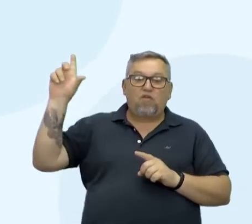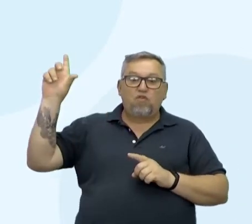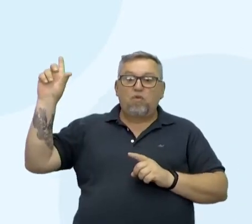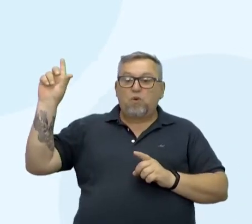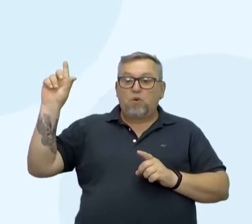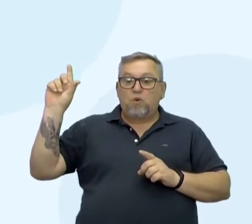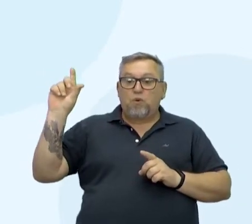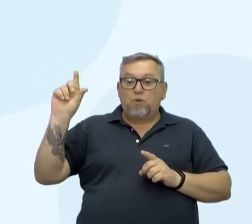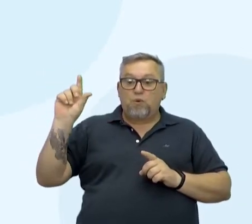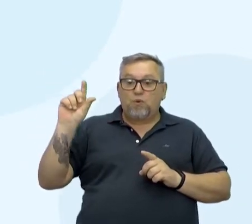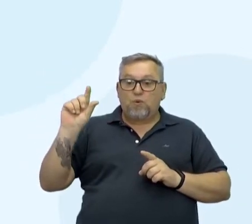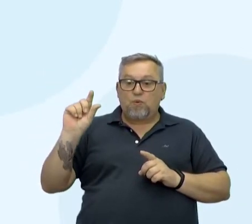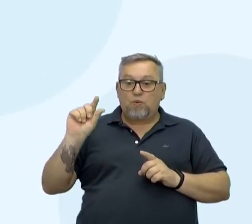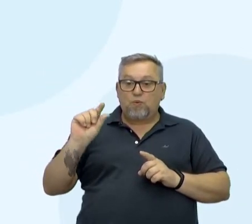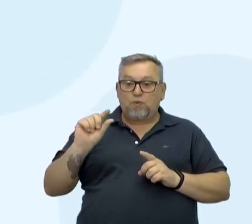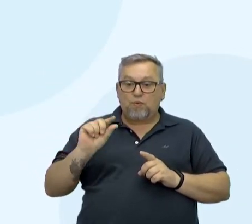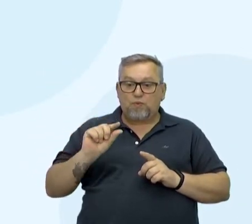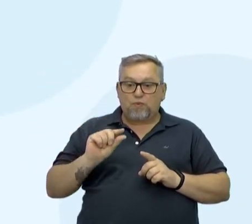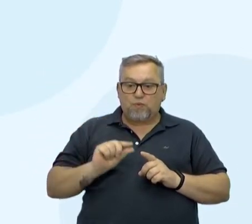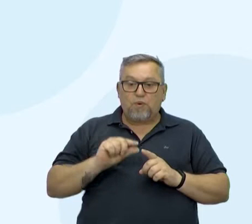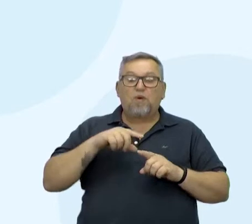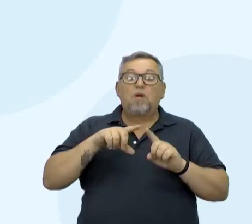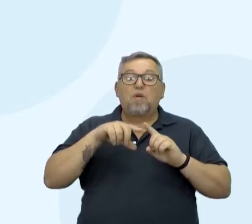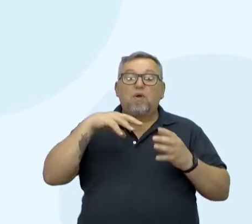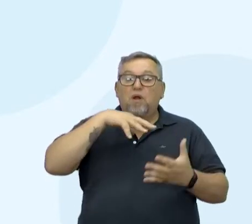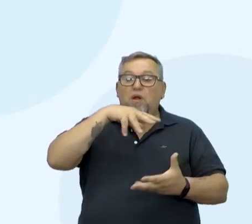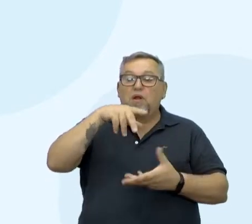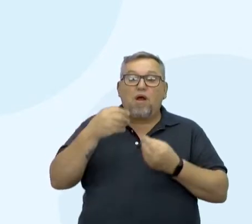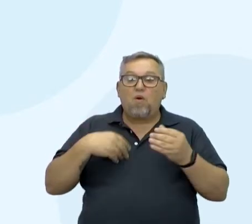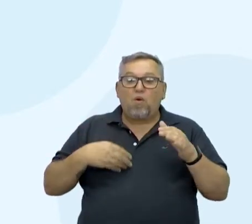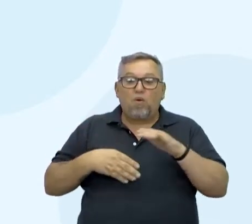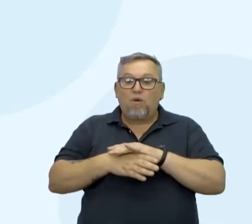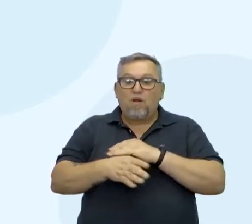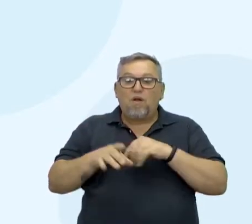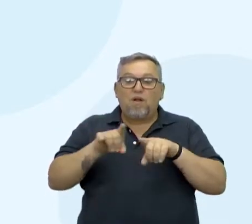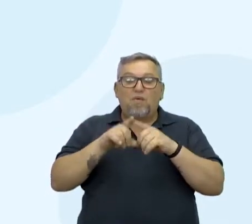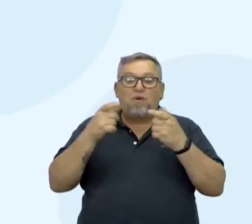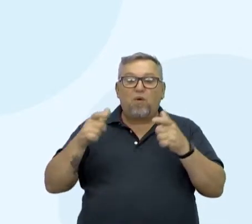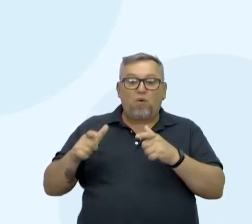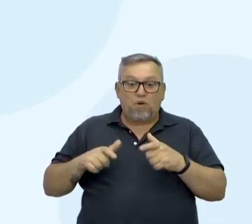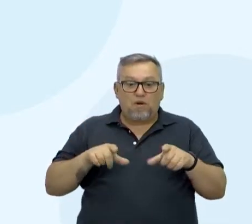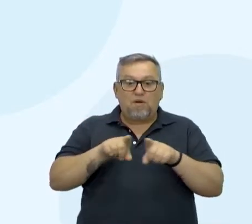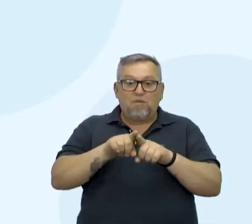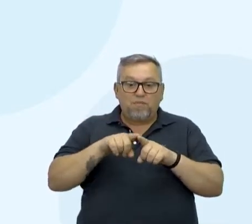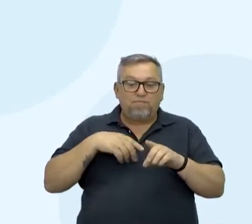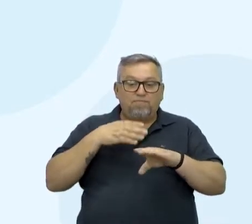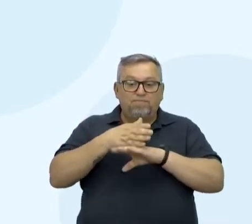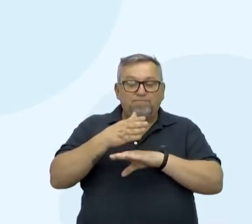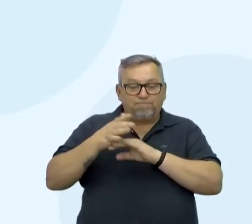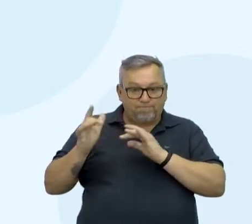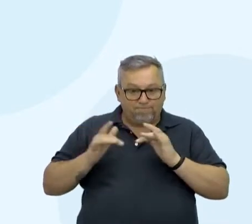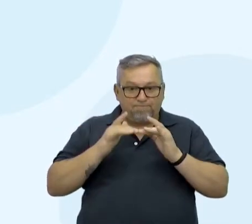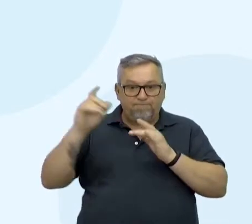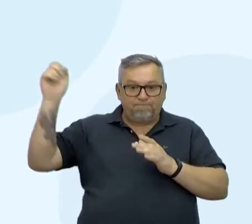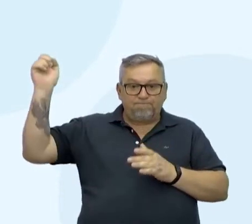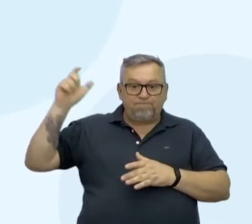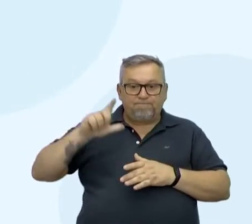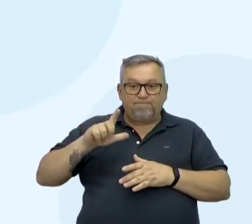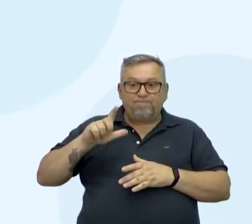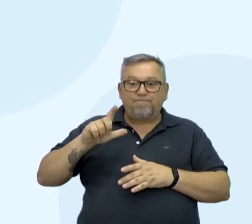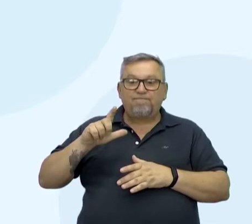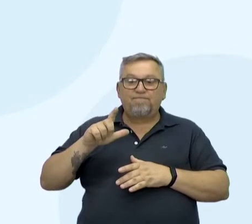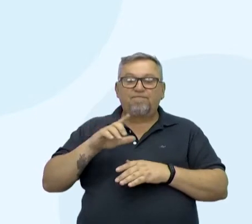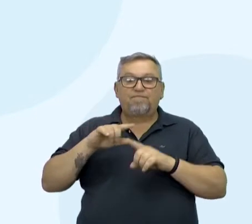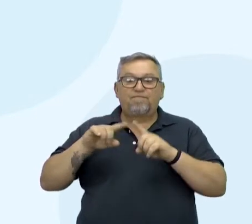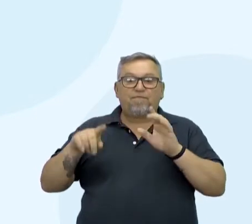depende da onde está, como que ela entra na Terra, e depende da região que é a interação da radiação. Então aqui, ó,